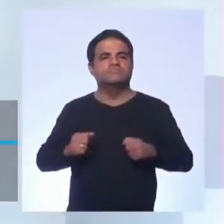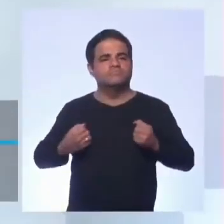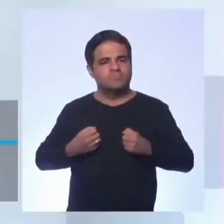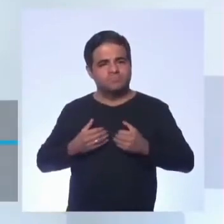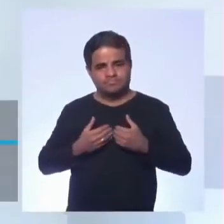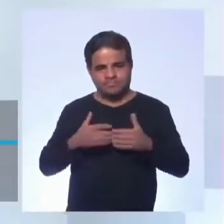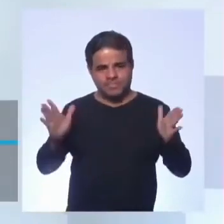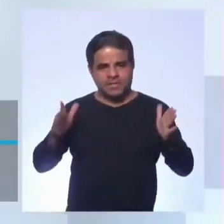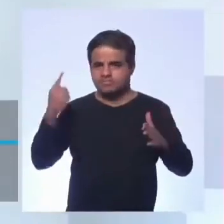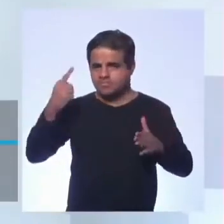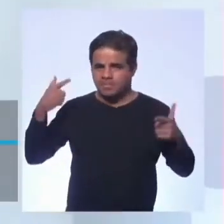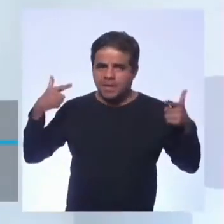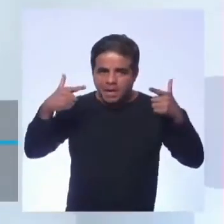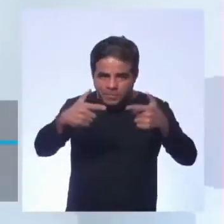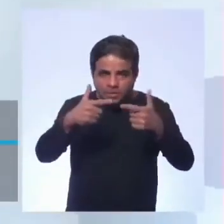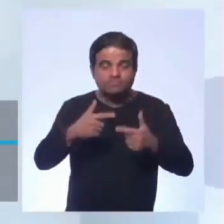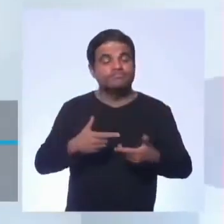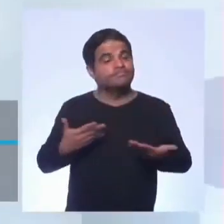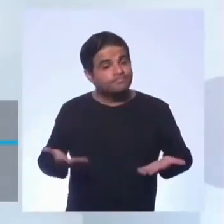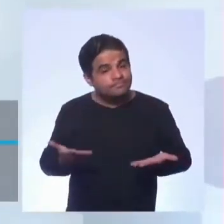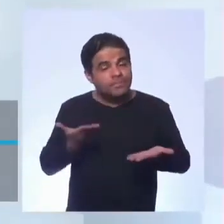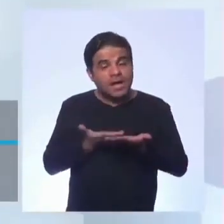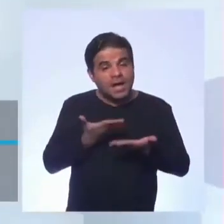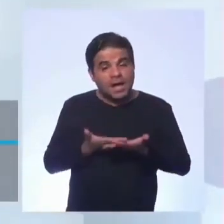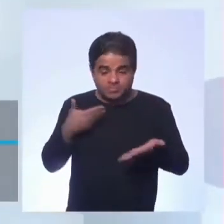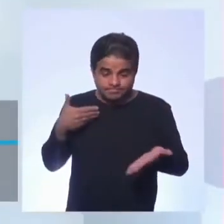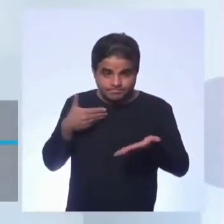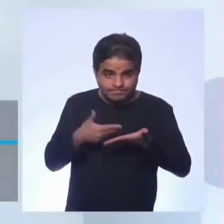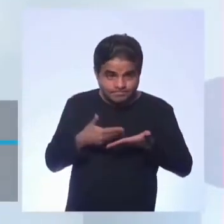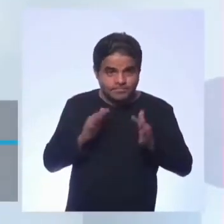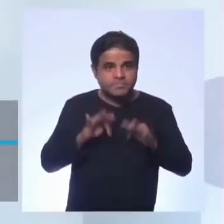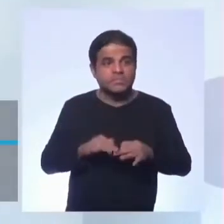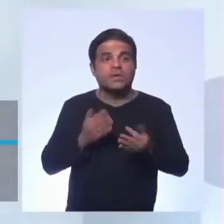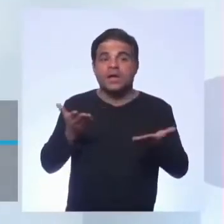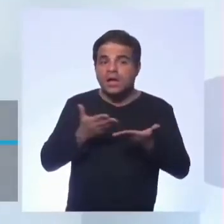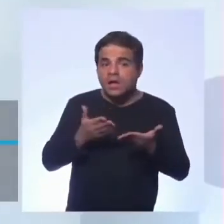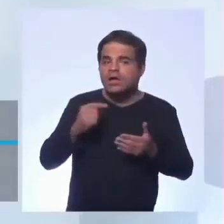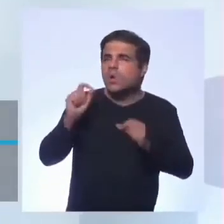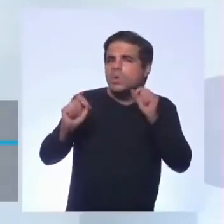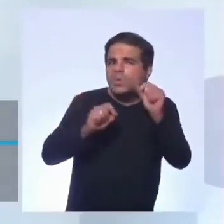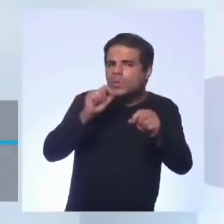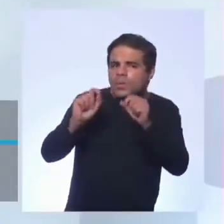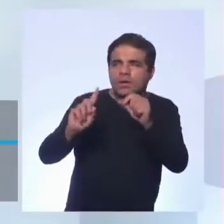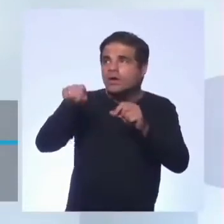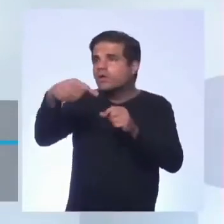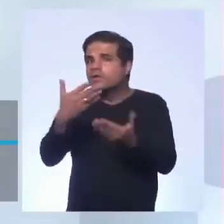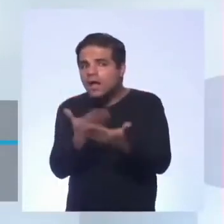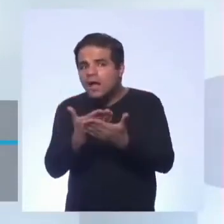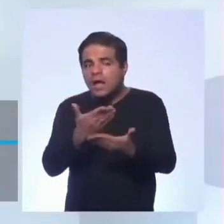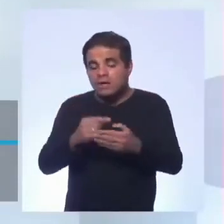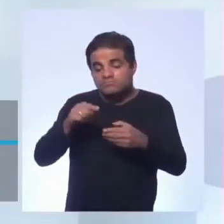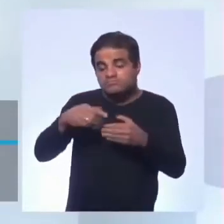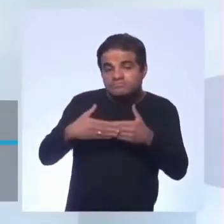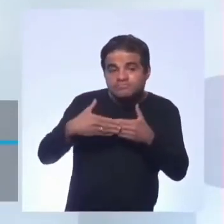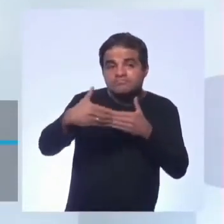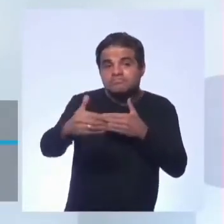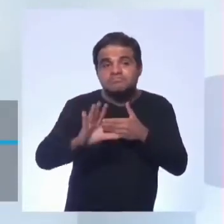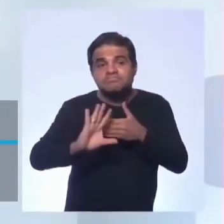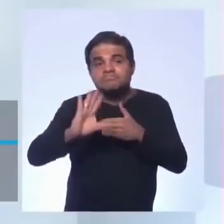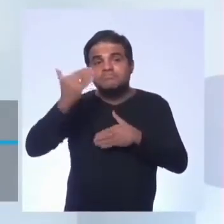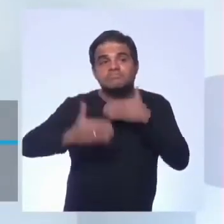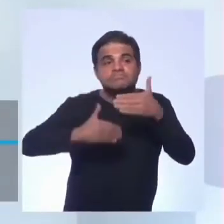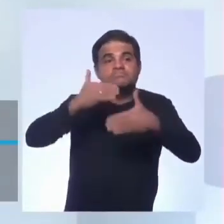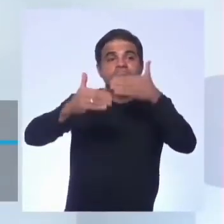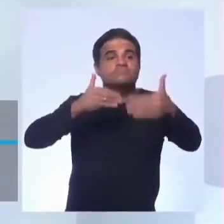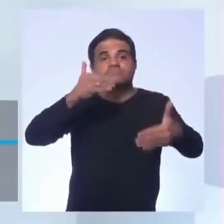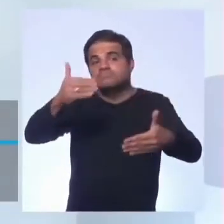pavio. Galerinha, a aula está no fim. Fica aí o mistério para a próxima aula, como que vai se